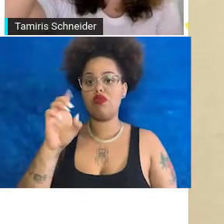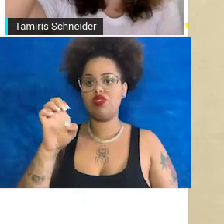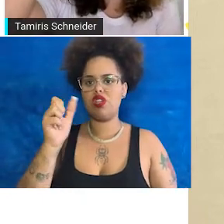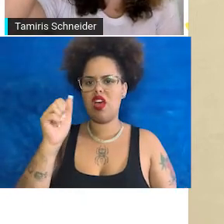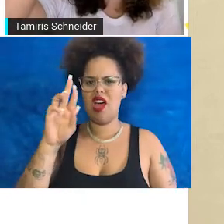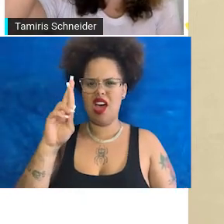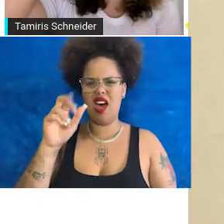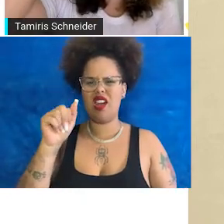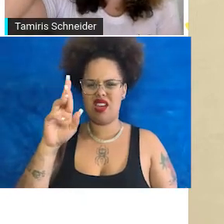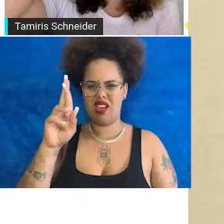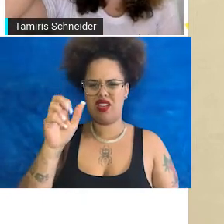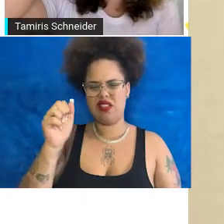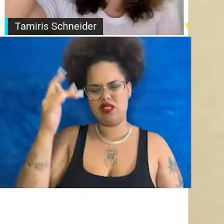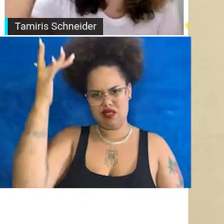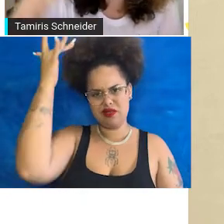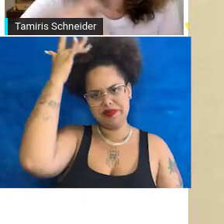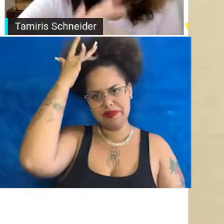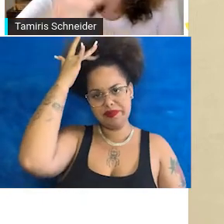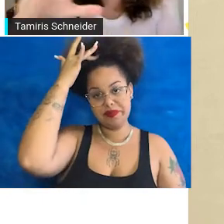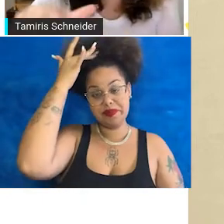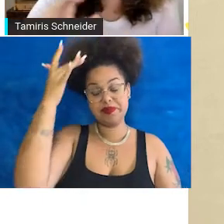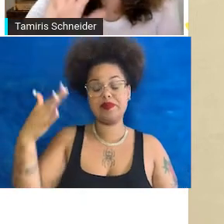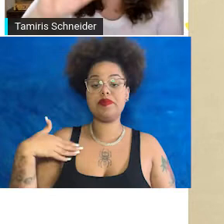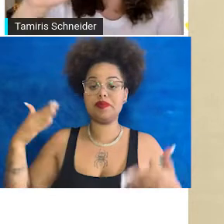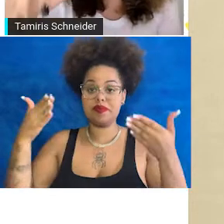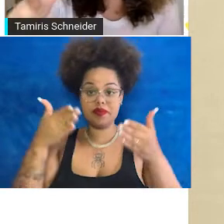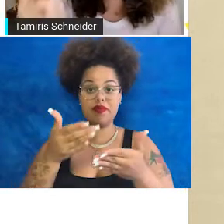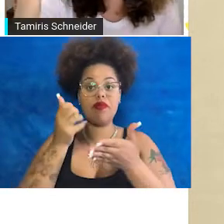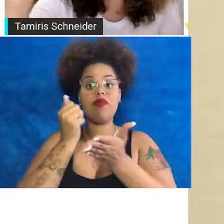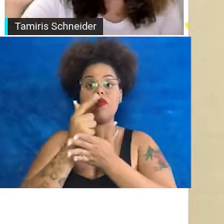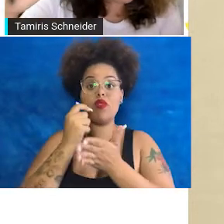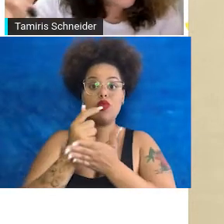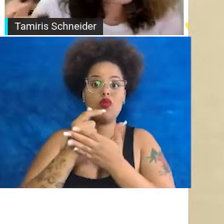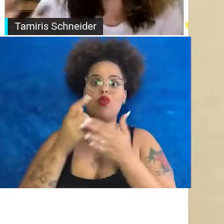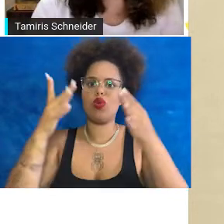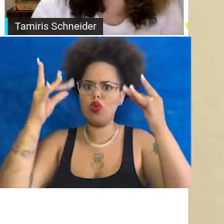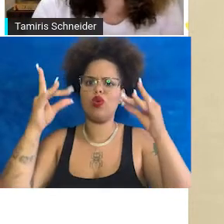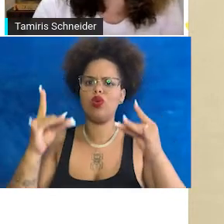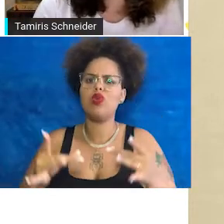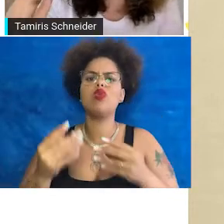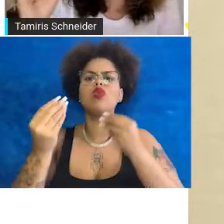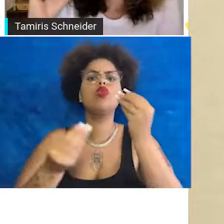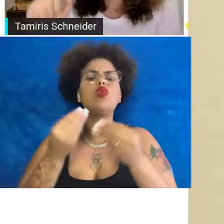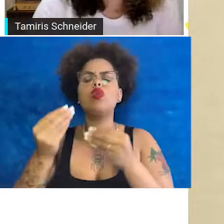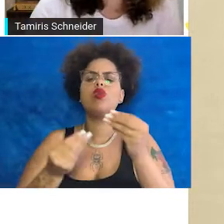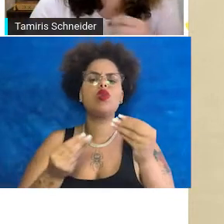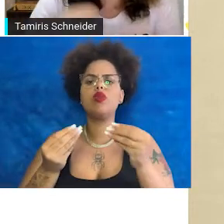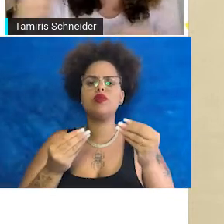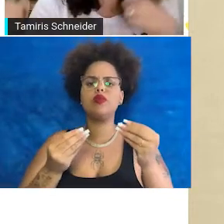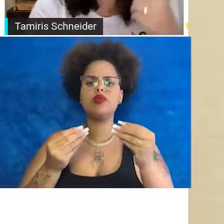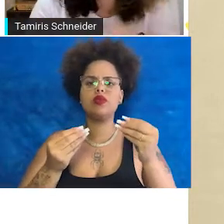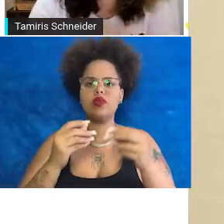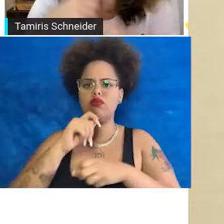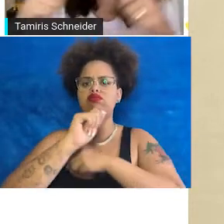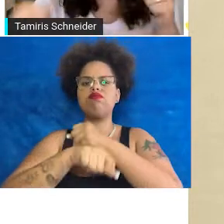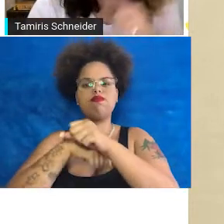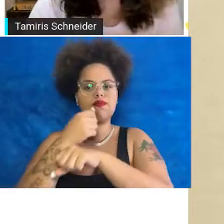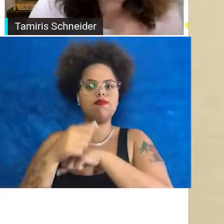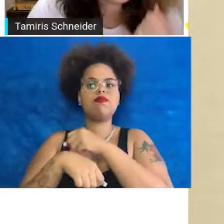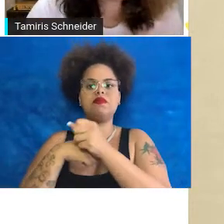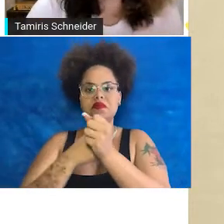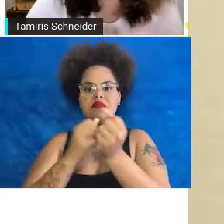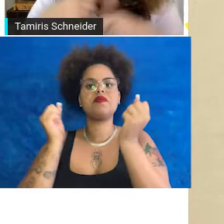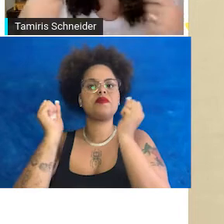meio absurda, né? Então, a gente foi lá consumir conteúdo para ver como era feito isso, como era a amarração